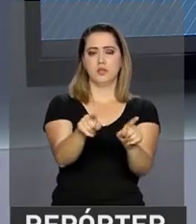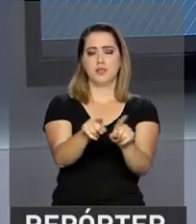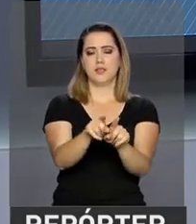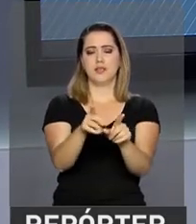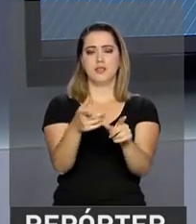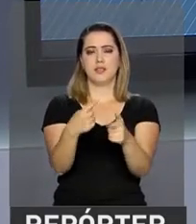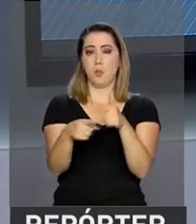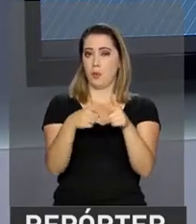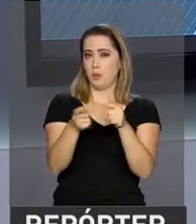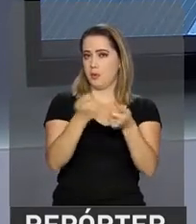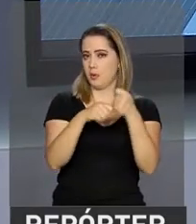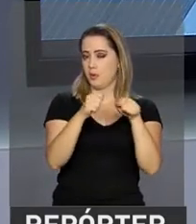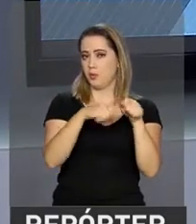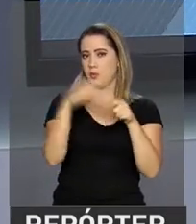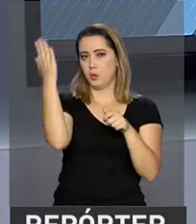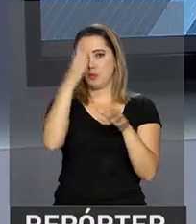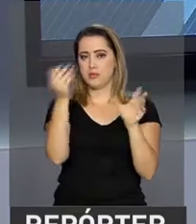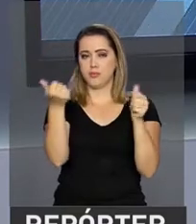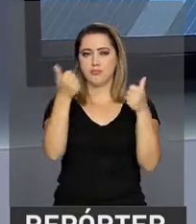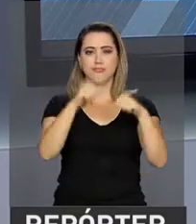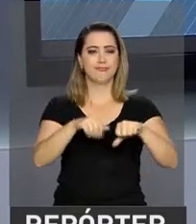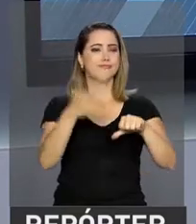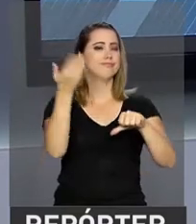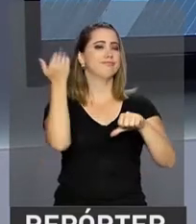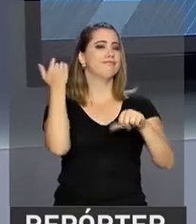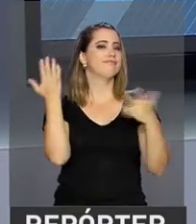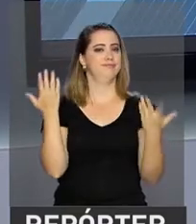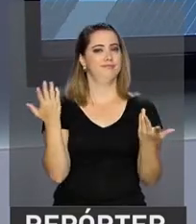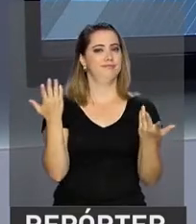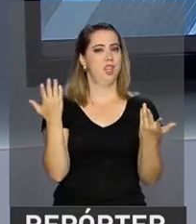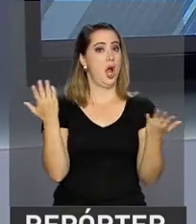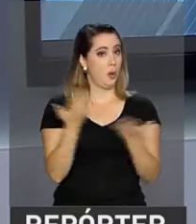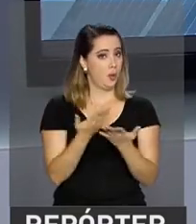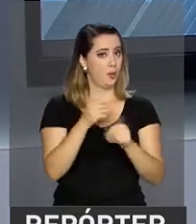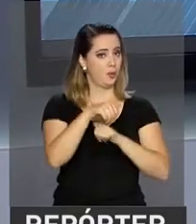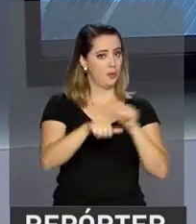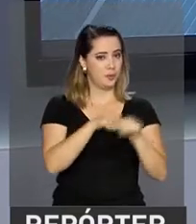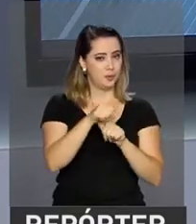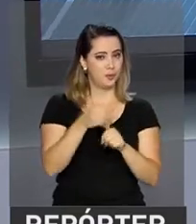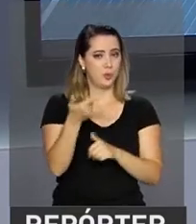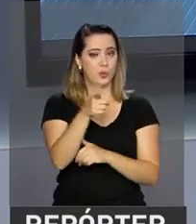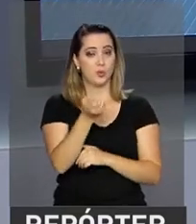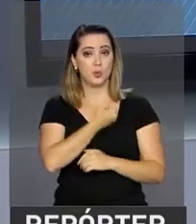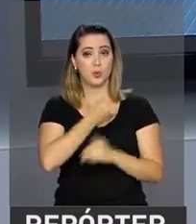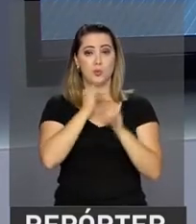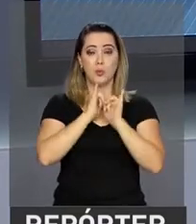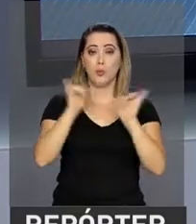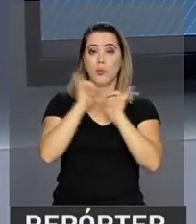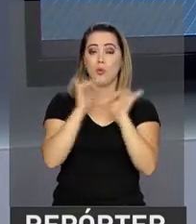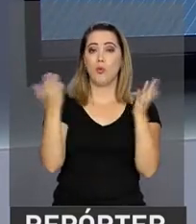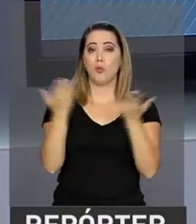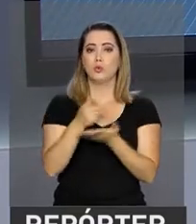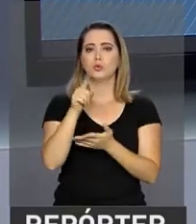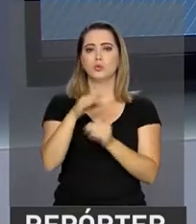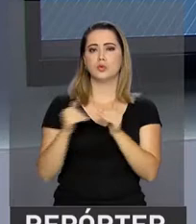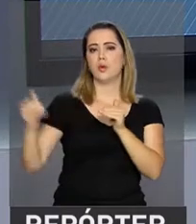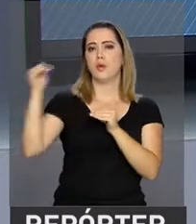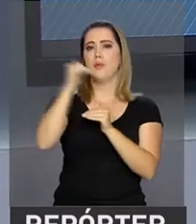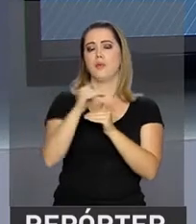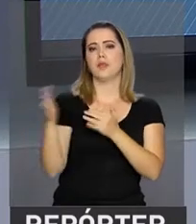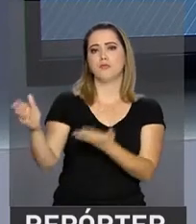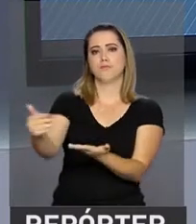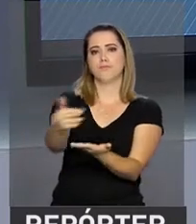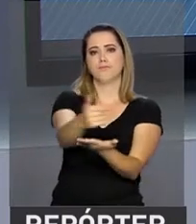Brasil já é coisa do passado. E um outro número apresentado hoje pelo governo reforça essa afirmação, que é o aumento